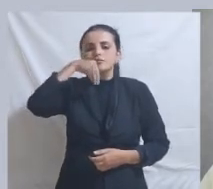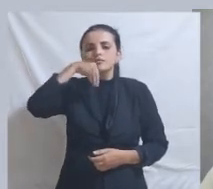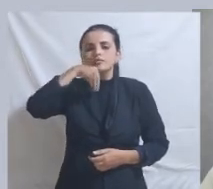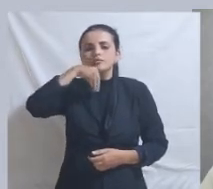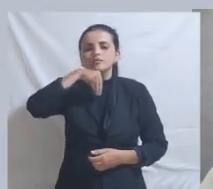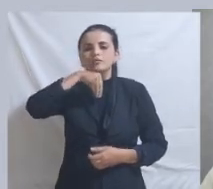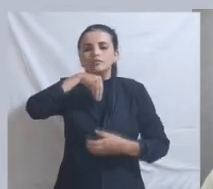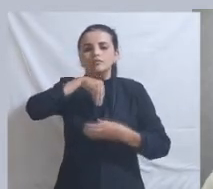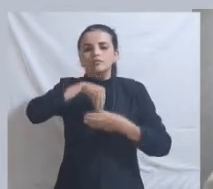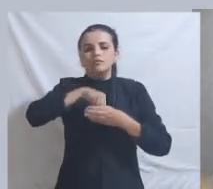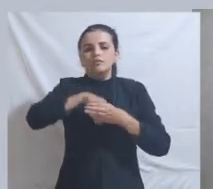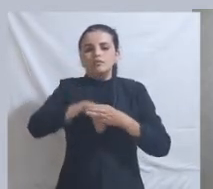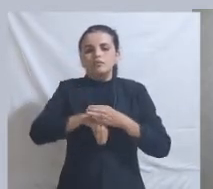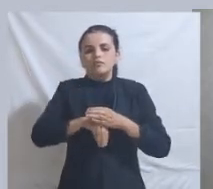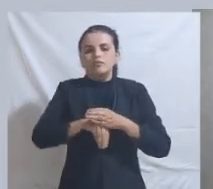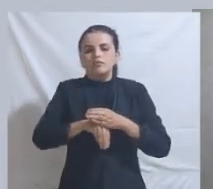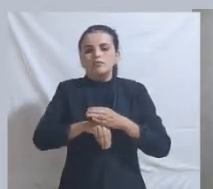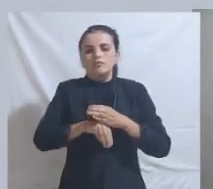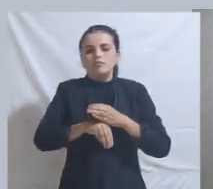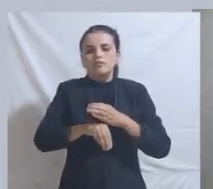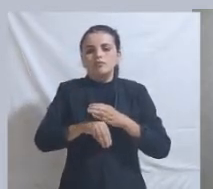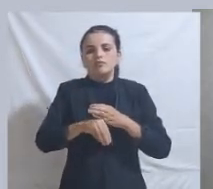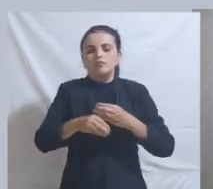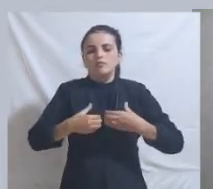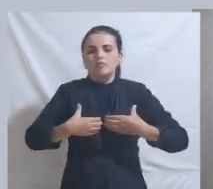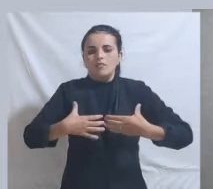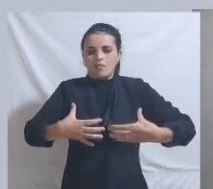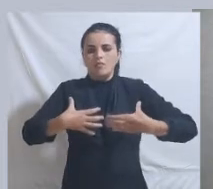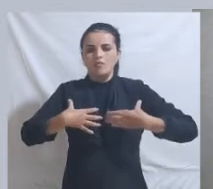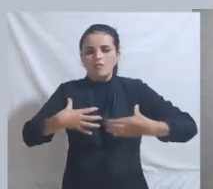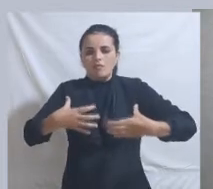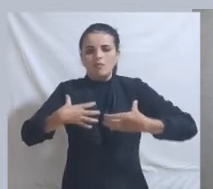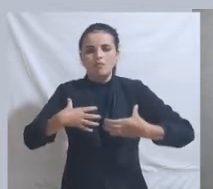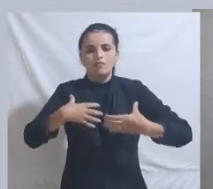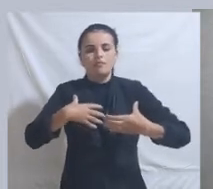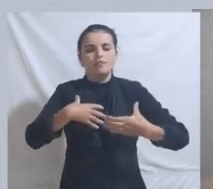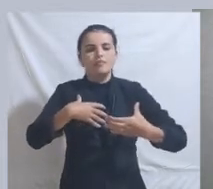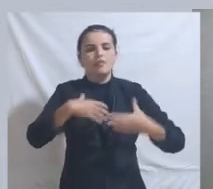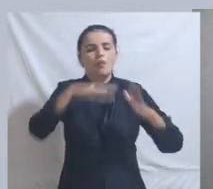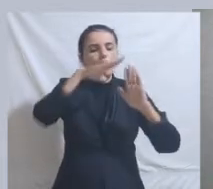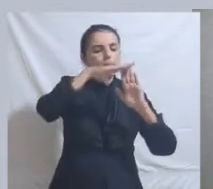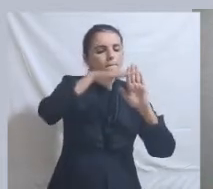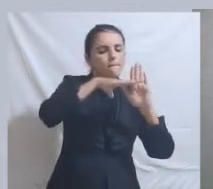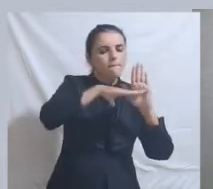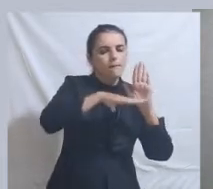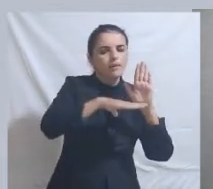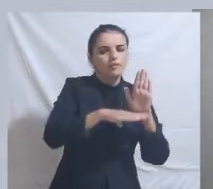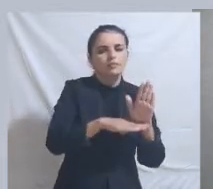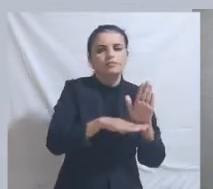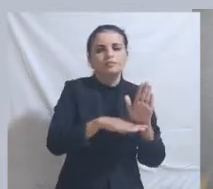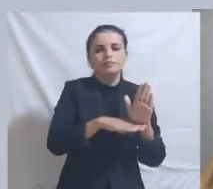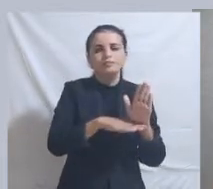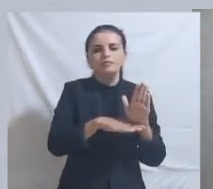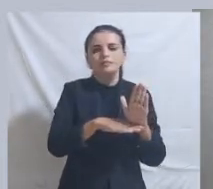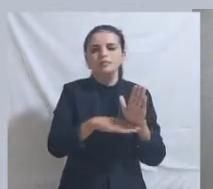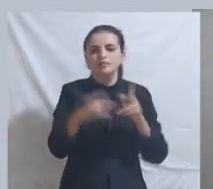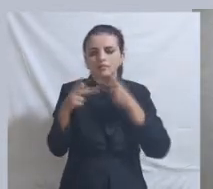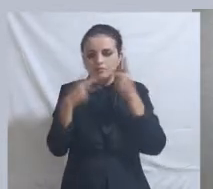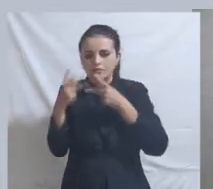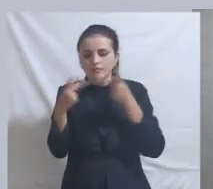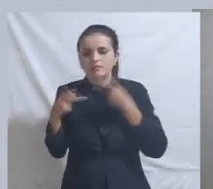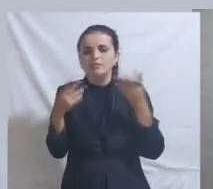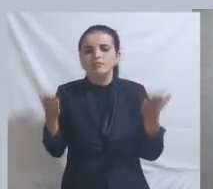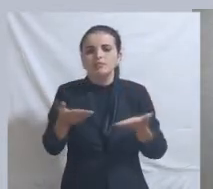pulmonares. Agora, quais são essas etapas? Que etapas são essas? Quais são essas partes que eu acabei de citar? Que